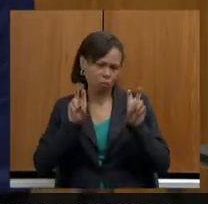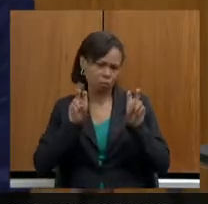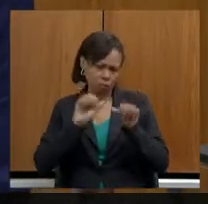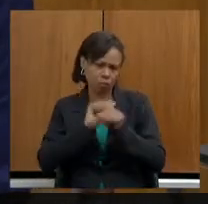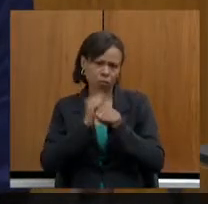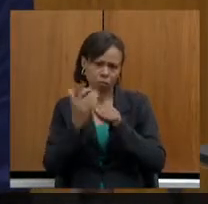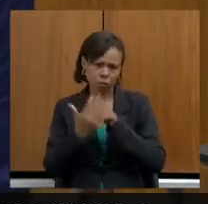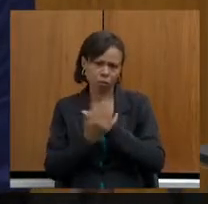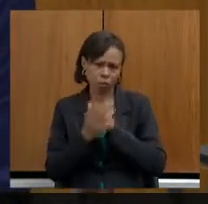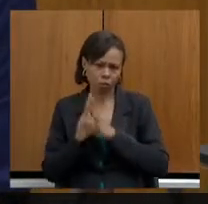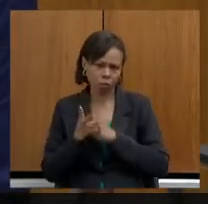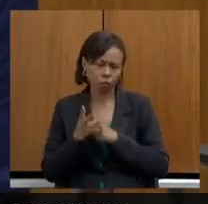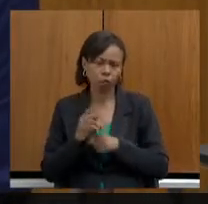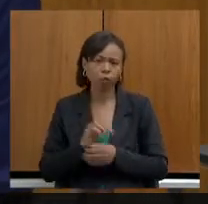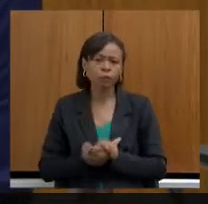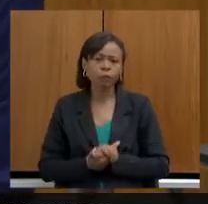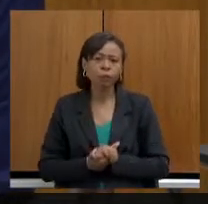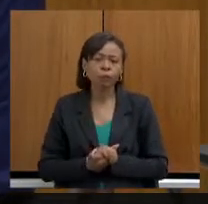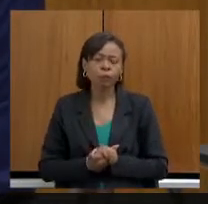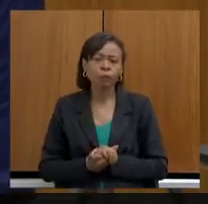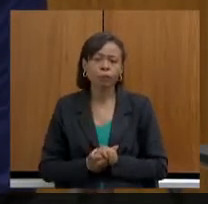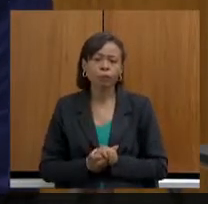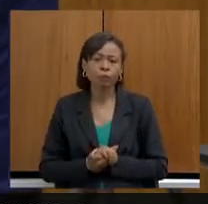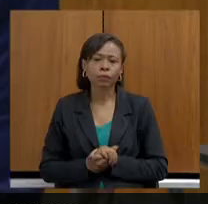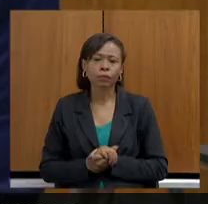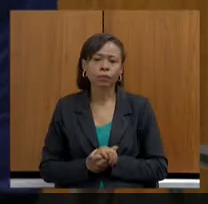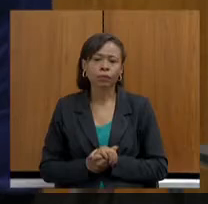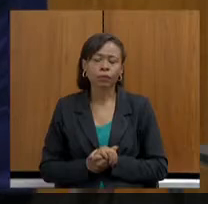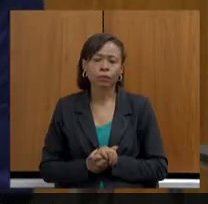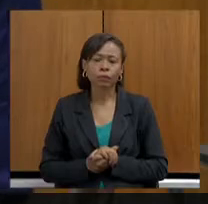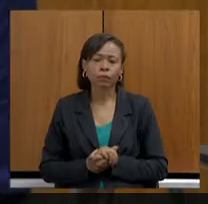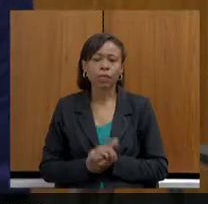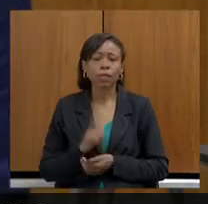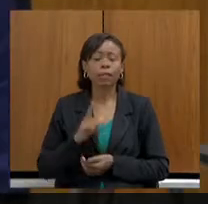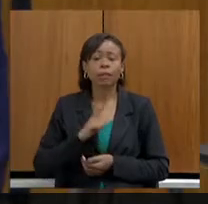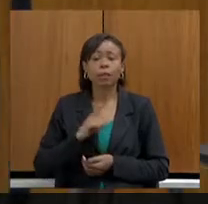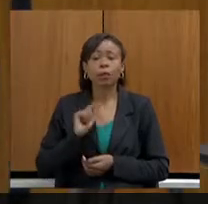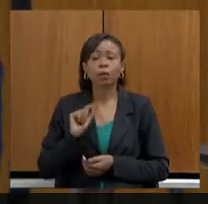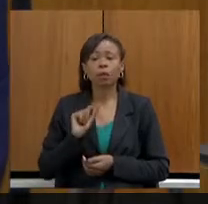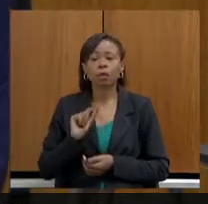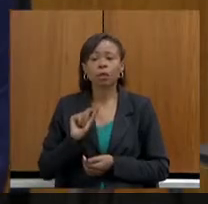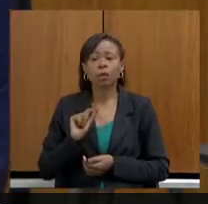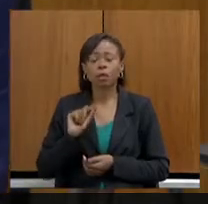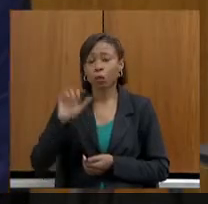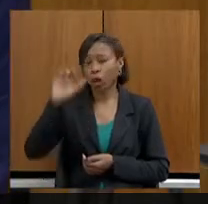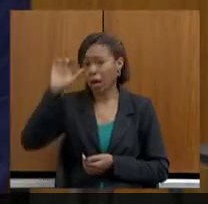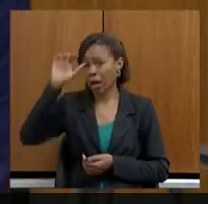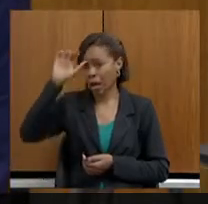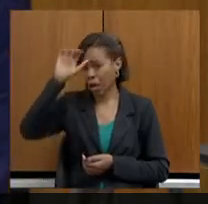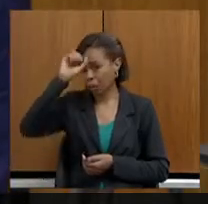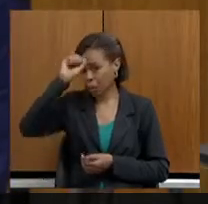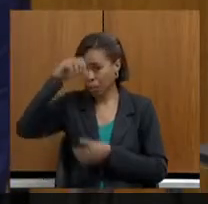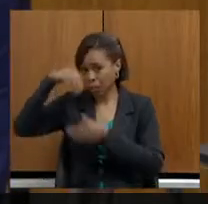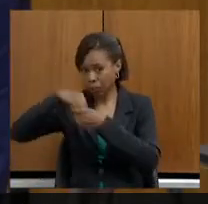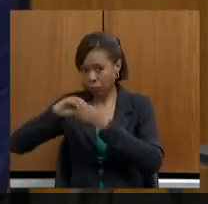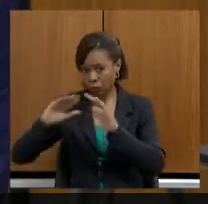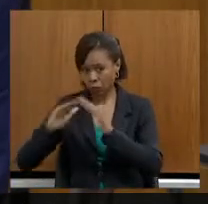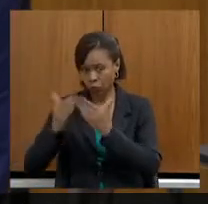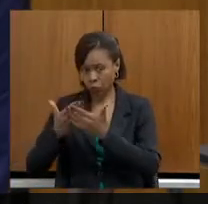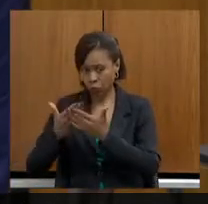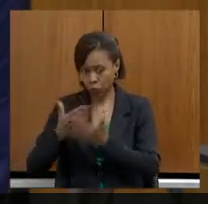pandemia sabemos que é uma grande disparidade entre o aprendizado das escolas públicas